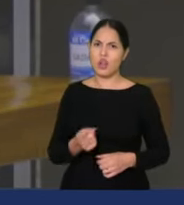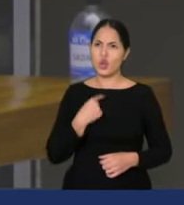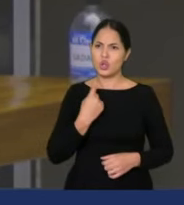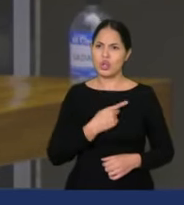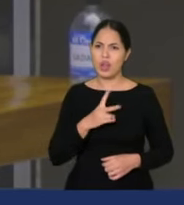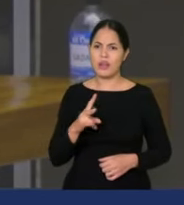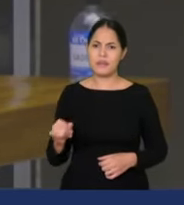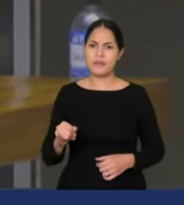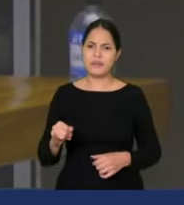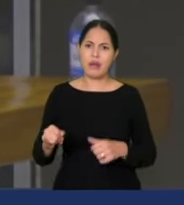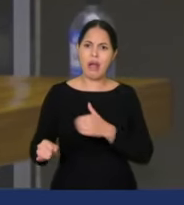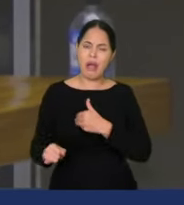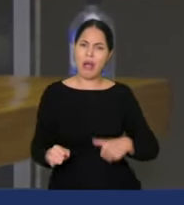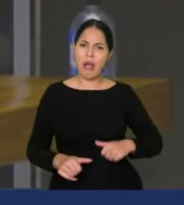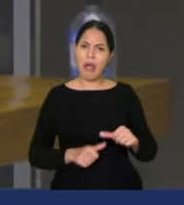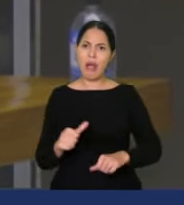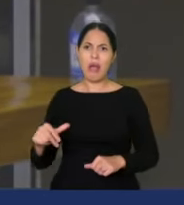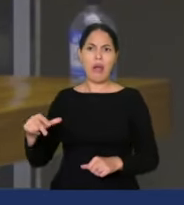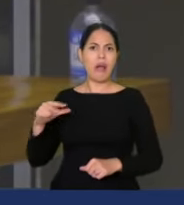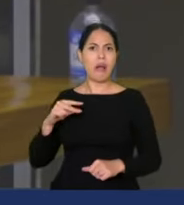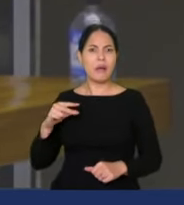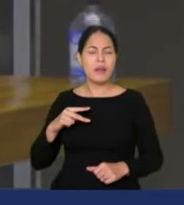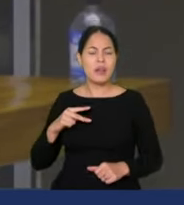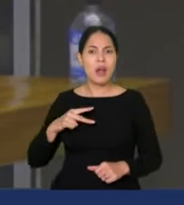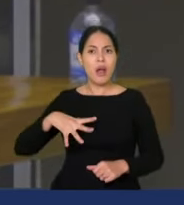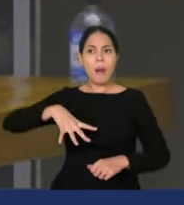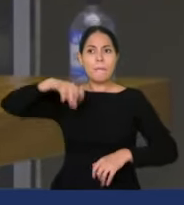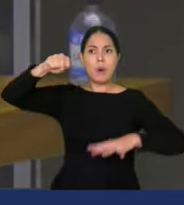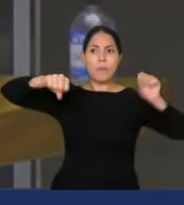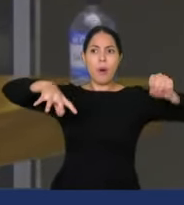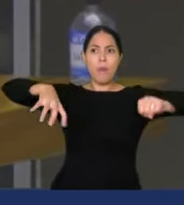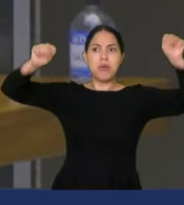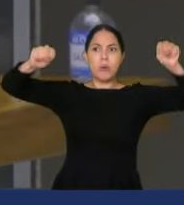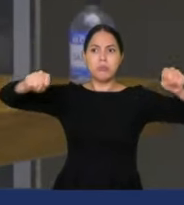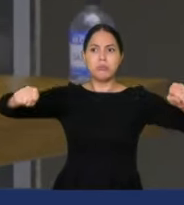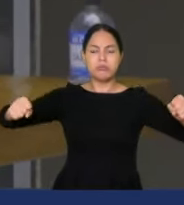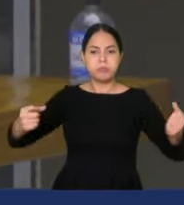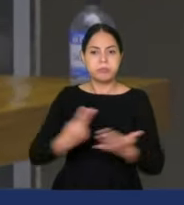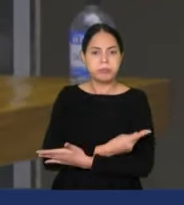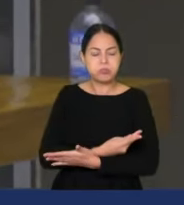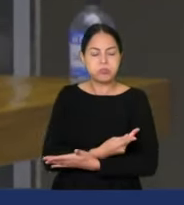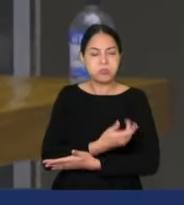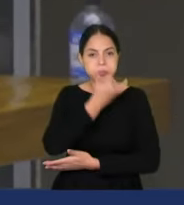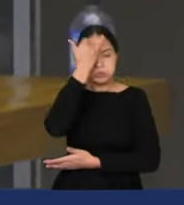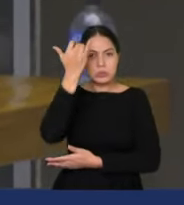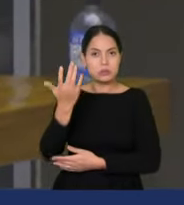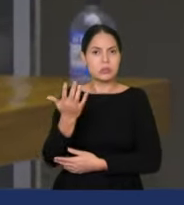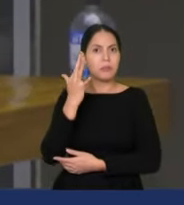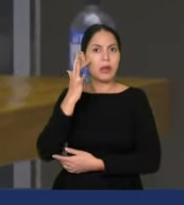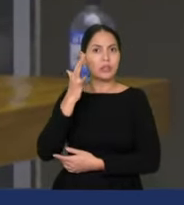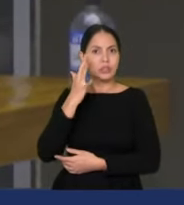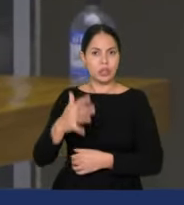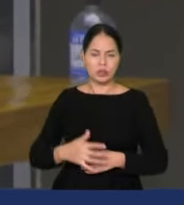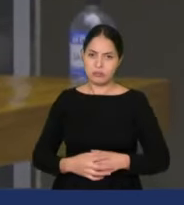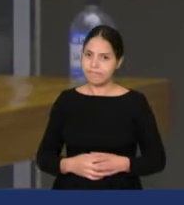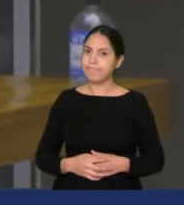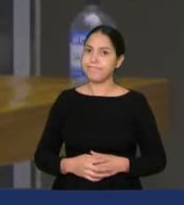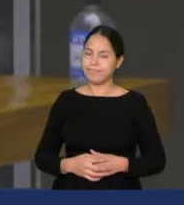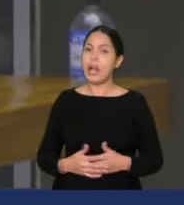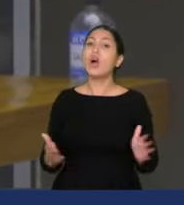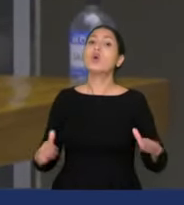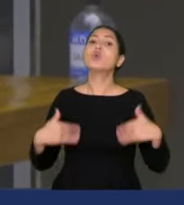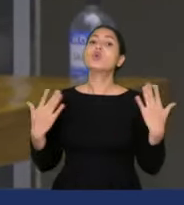essa privatização. Qual é a lógica de comprometer o país com a contratação